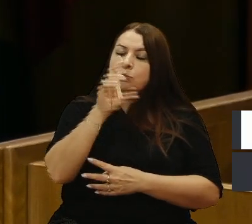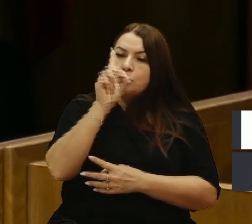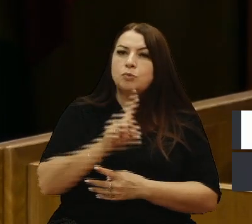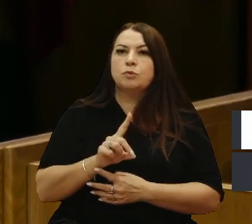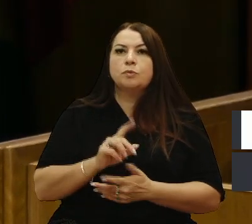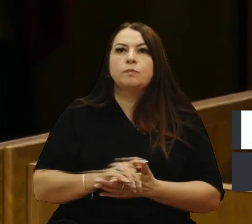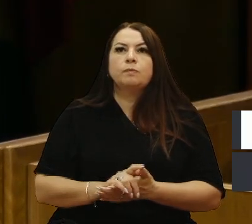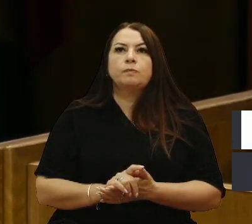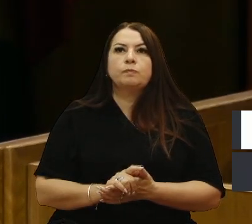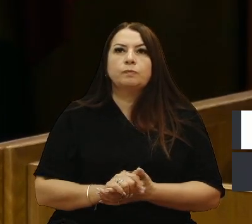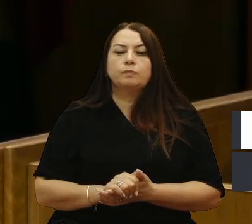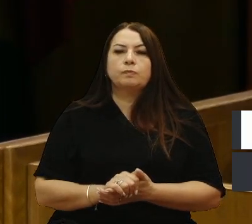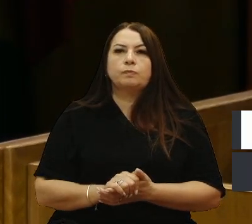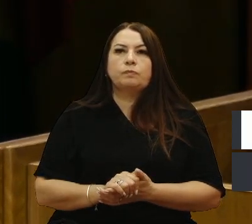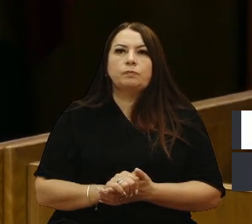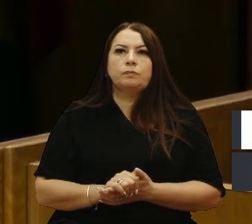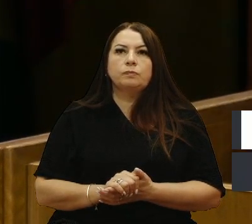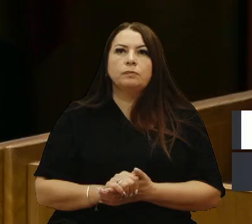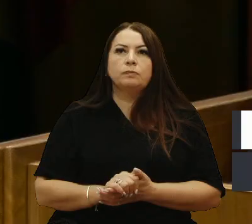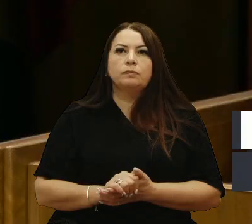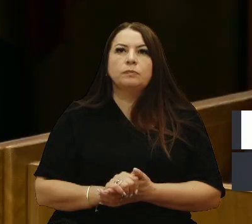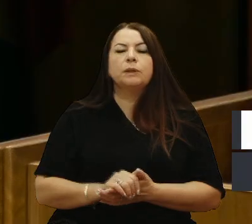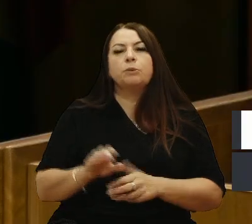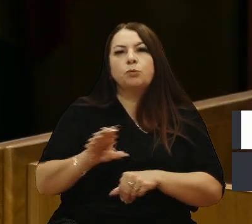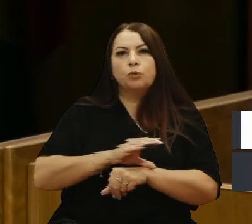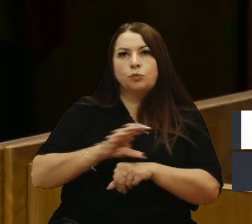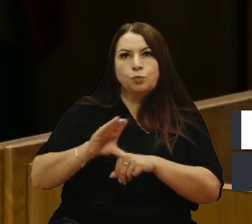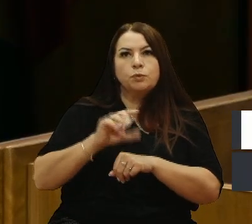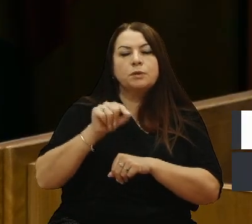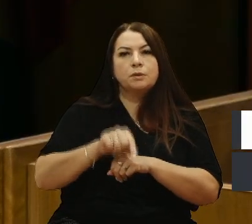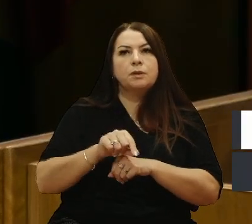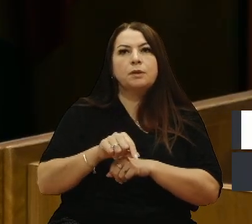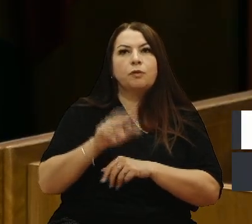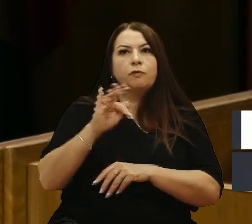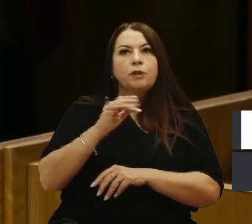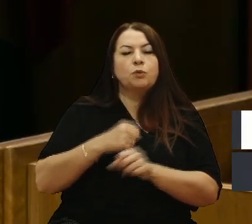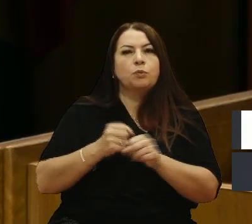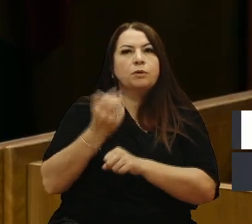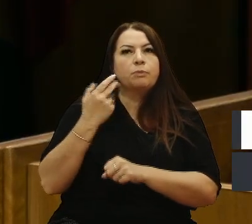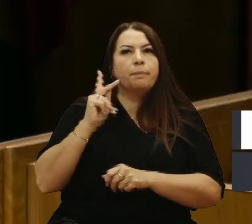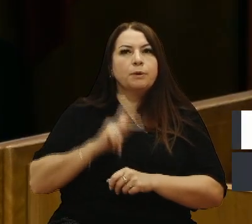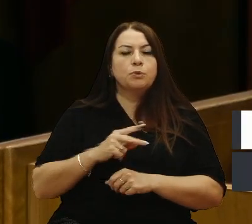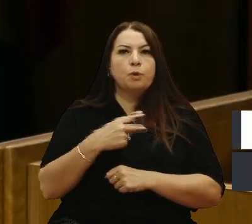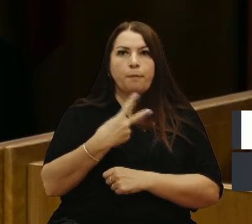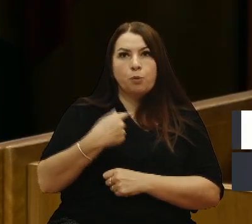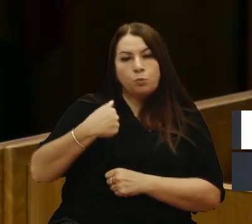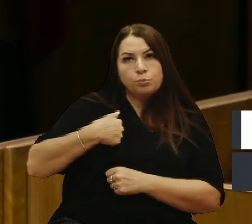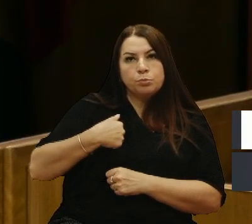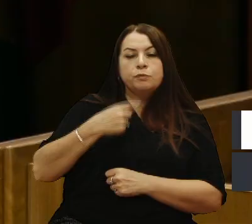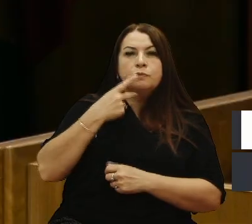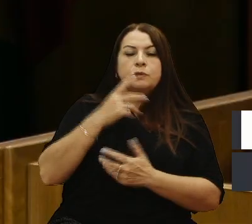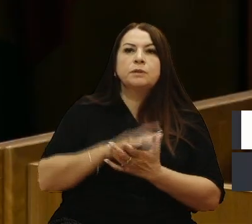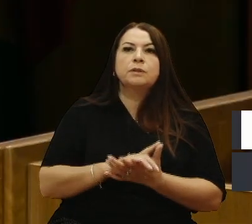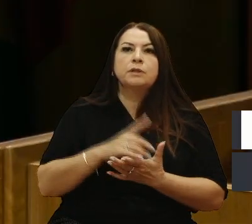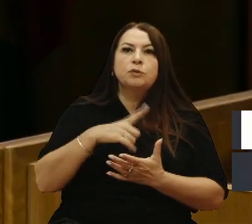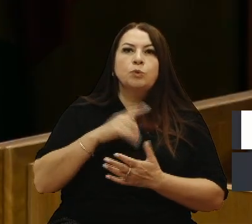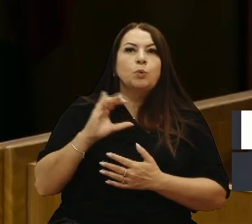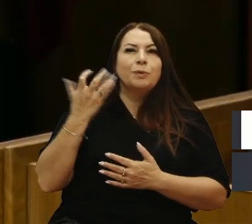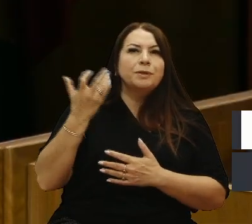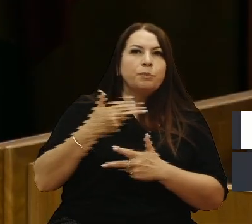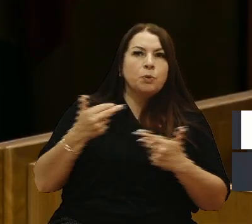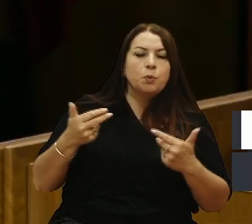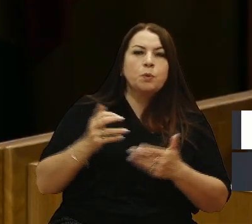né? Concedido, né, pela nossa Constituição. Final do ano, uma pessoa me procurou dizendo que tinha acontecido um